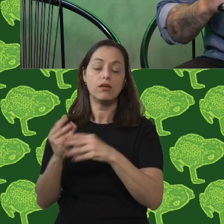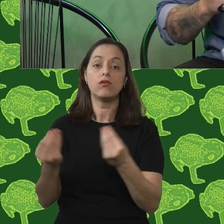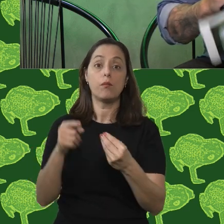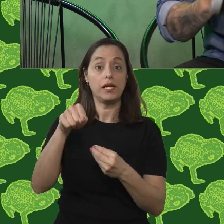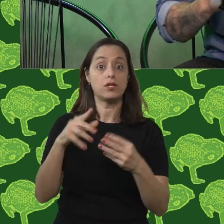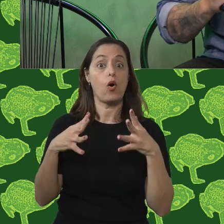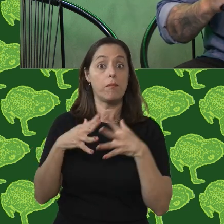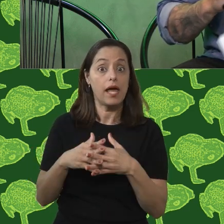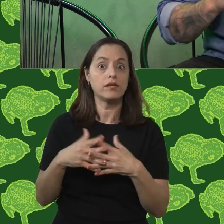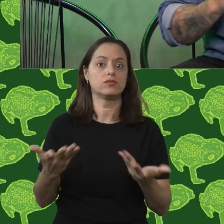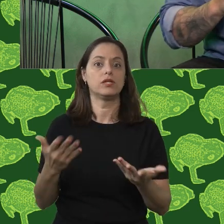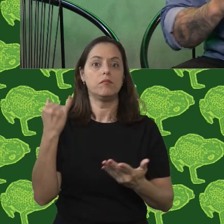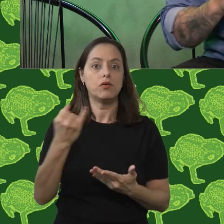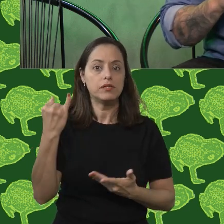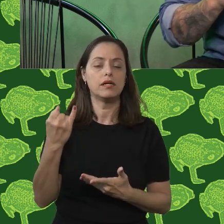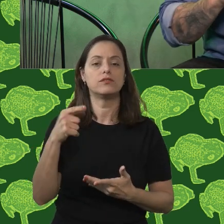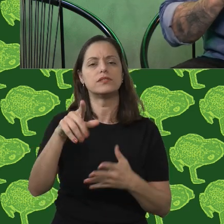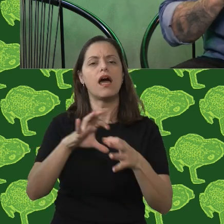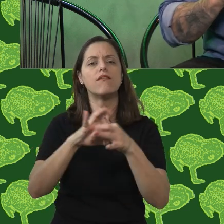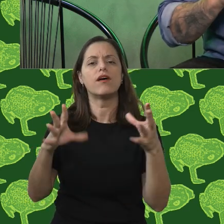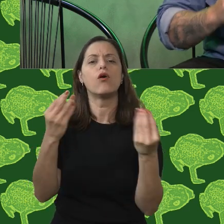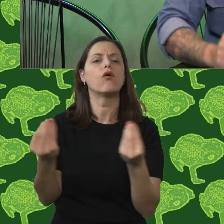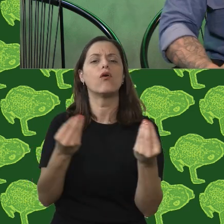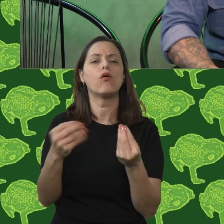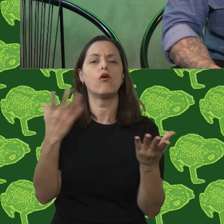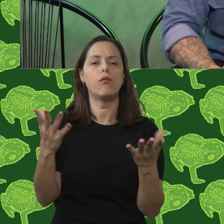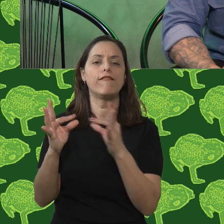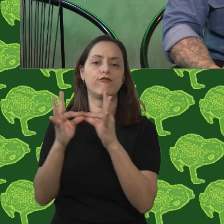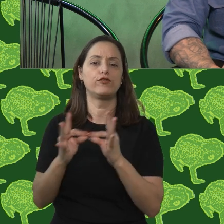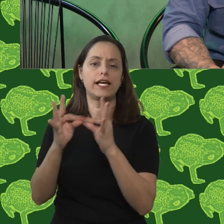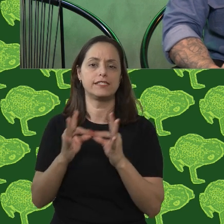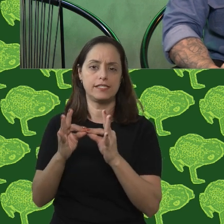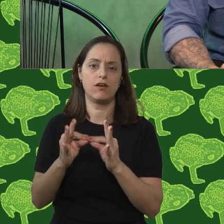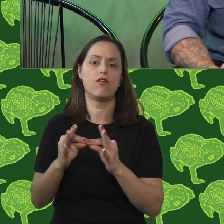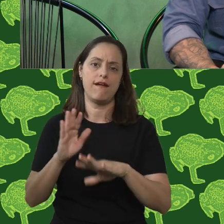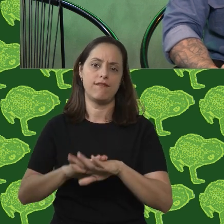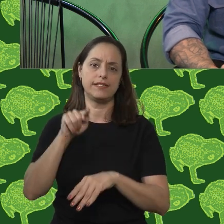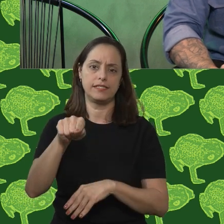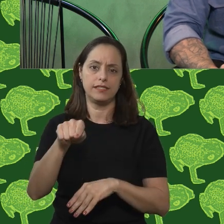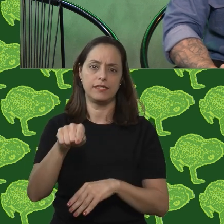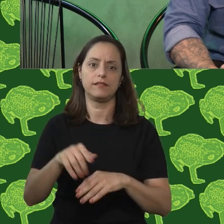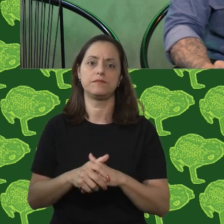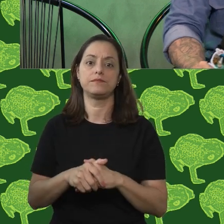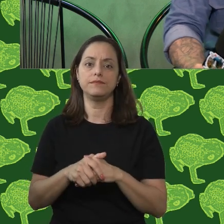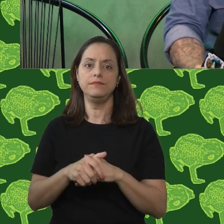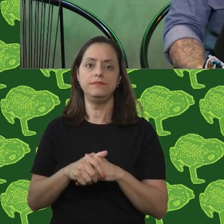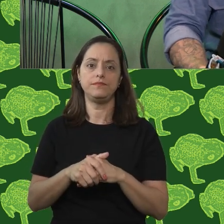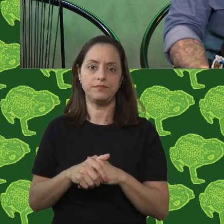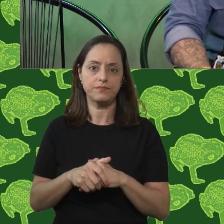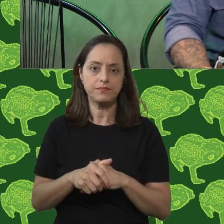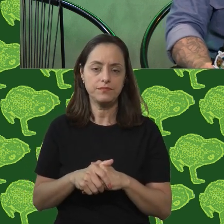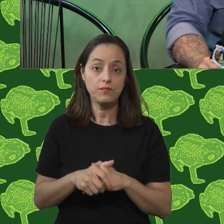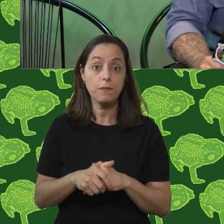queria que você ficasse à vontade para detalhar bem qual que é o movimento da Fundação em relação a isso. Legal. A gente costuma dizer que a nossa atuação com água,